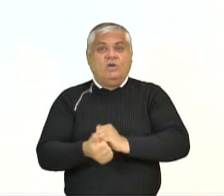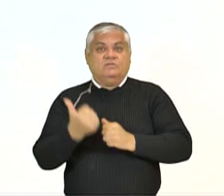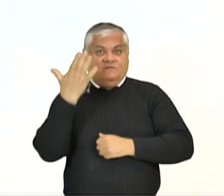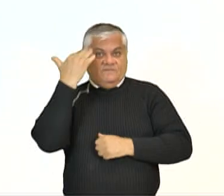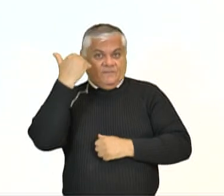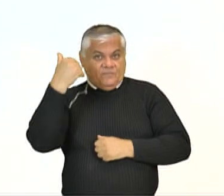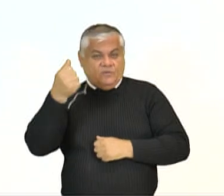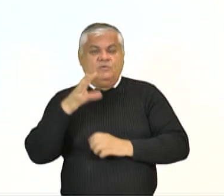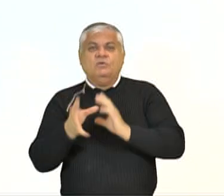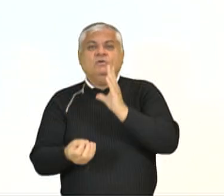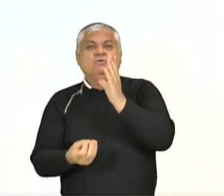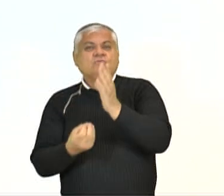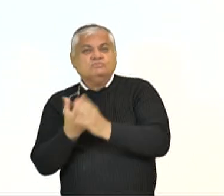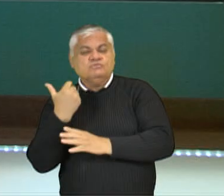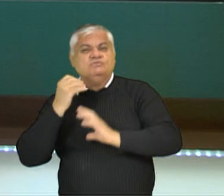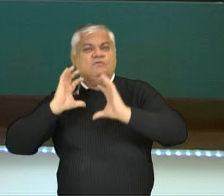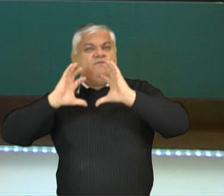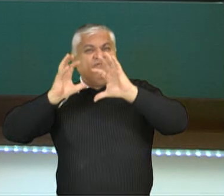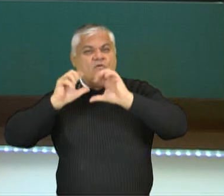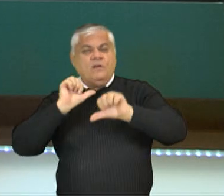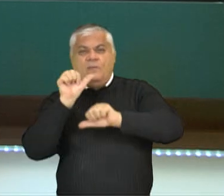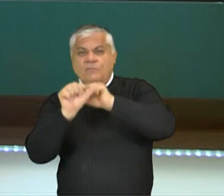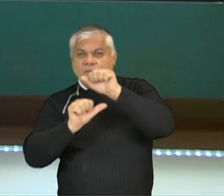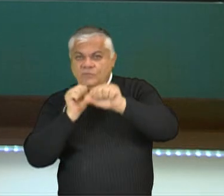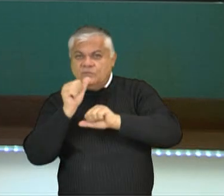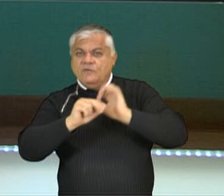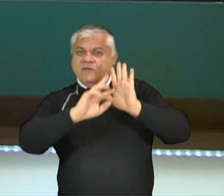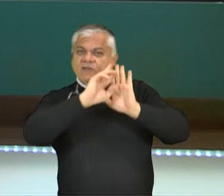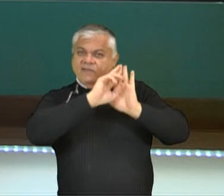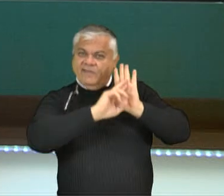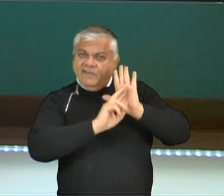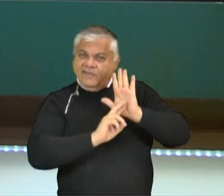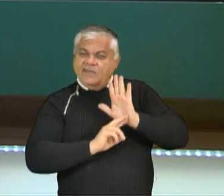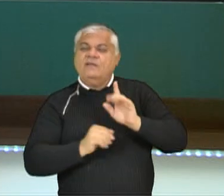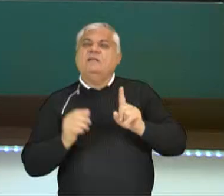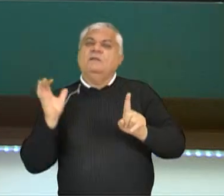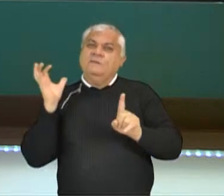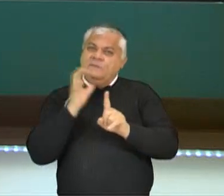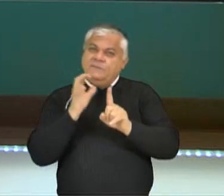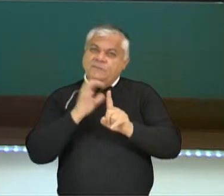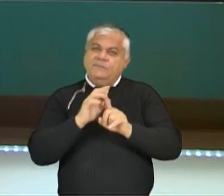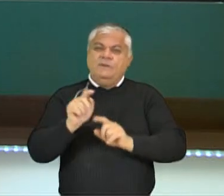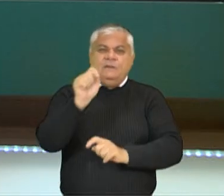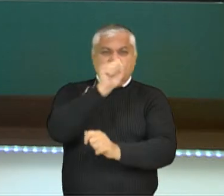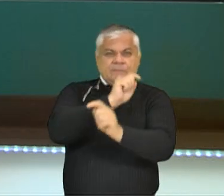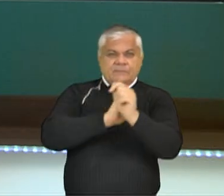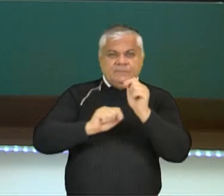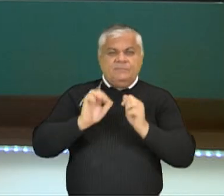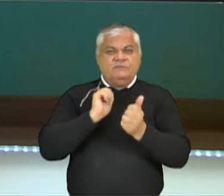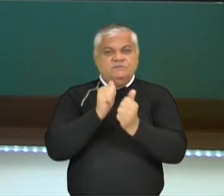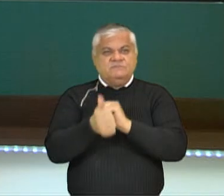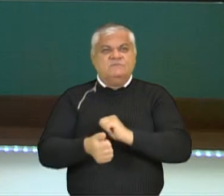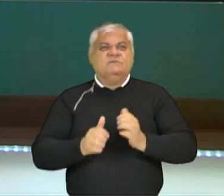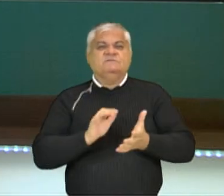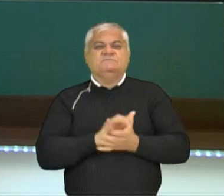a origem do voleibol, as mudanças nas regras, né, e a influência da mídia nesse